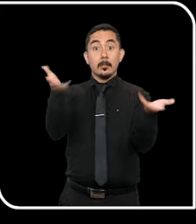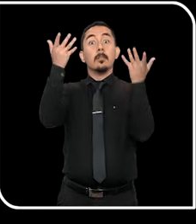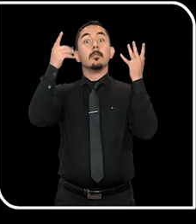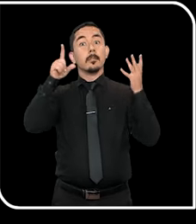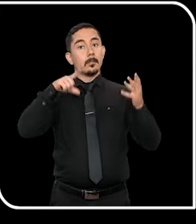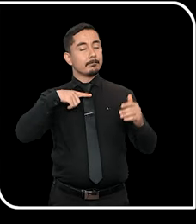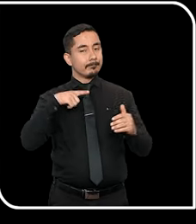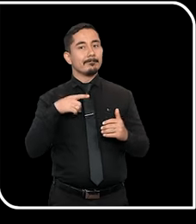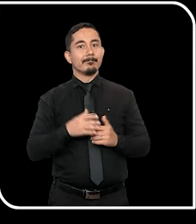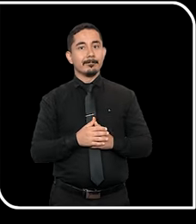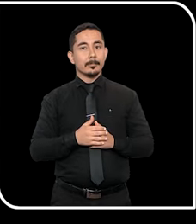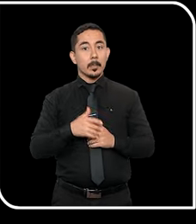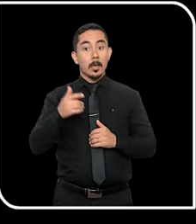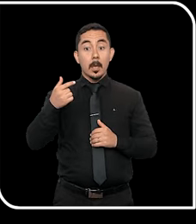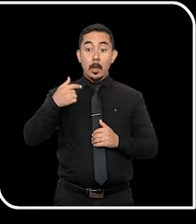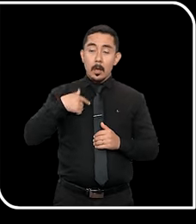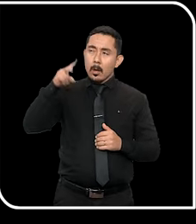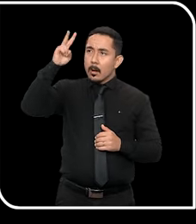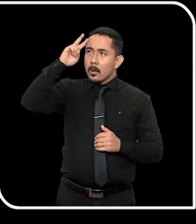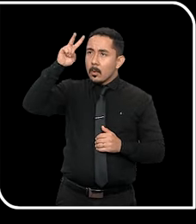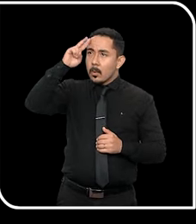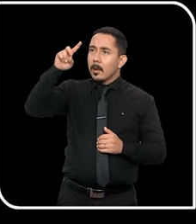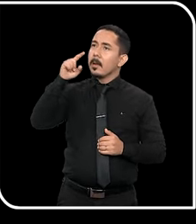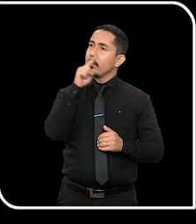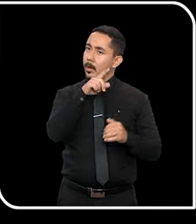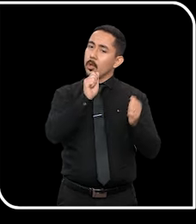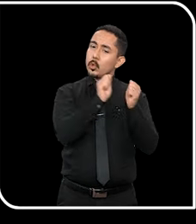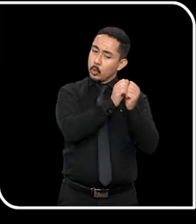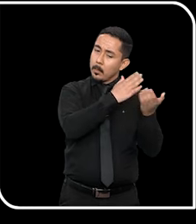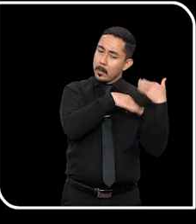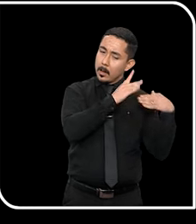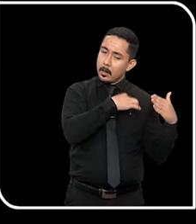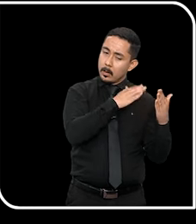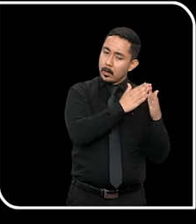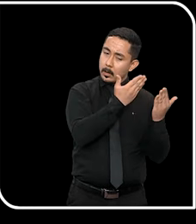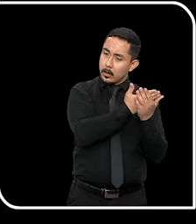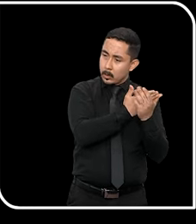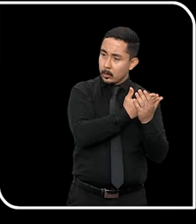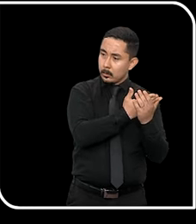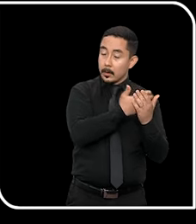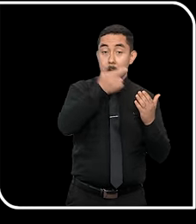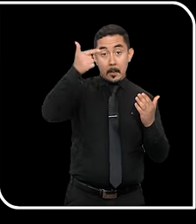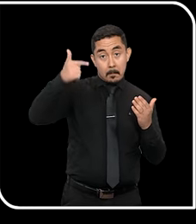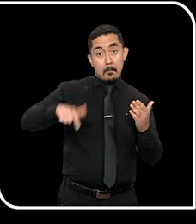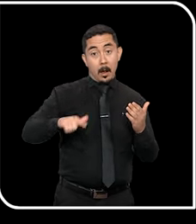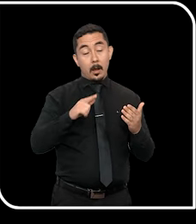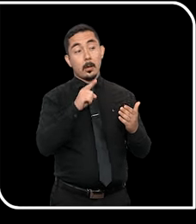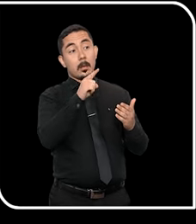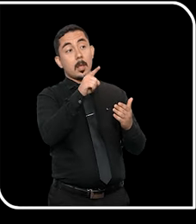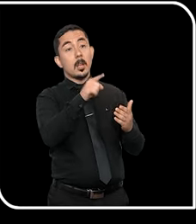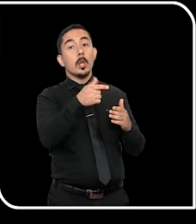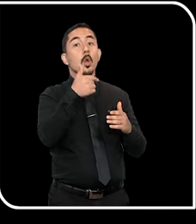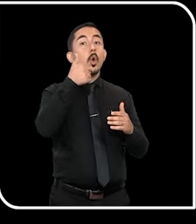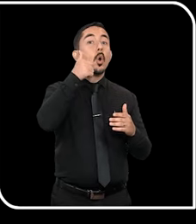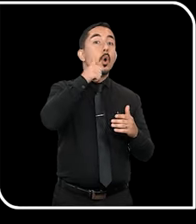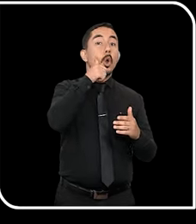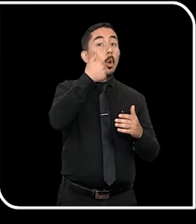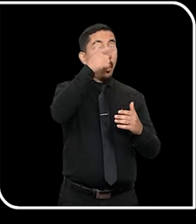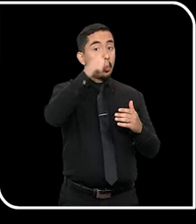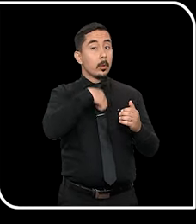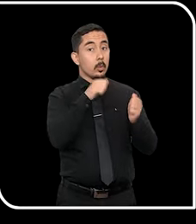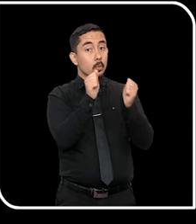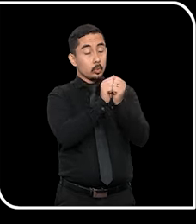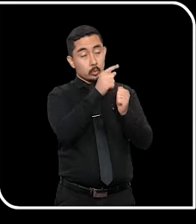tempo então eu tenho o Dani que eu estudei com ele eh eu estudei com uma outra colega durante a faculdade ela tinha